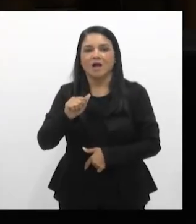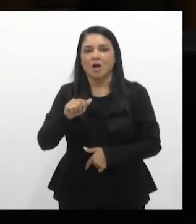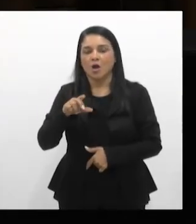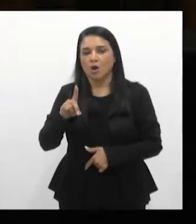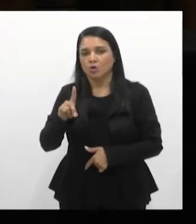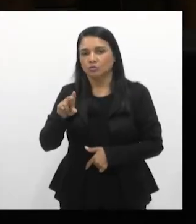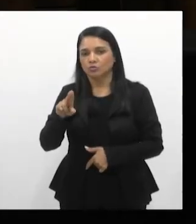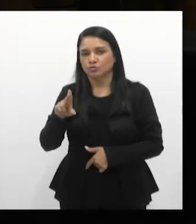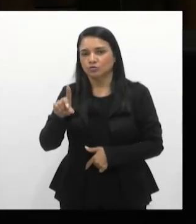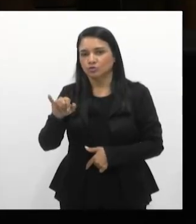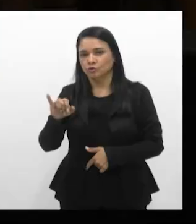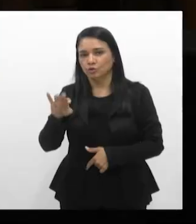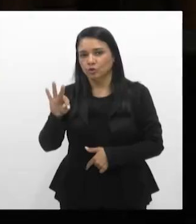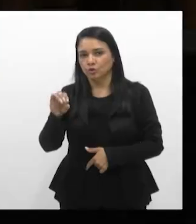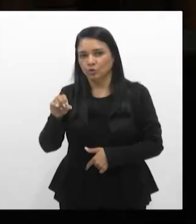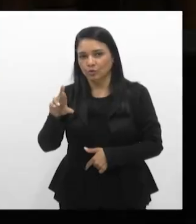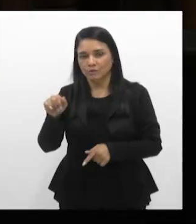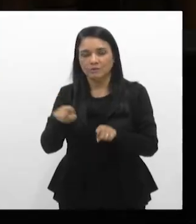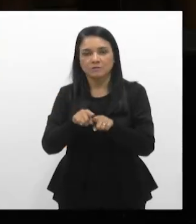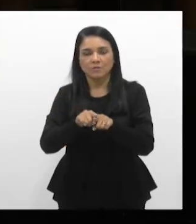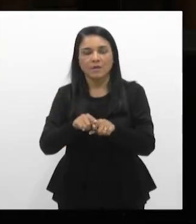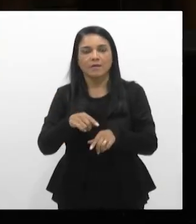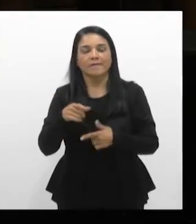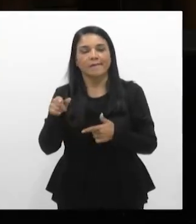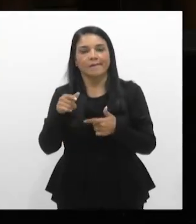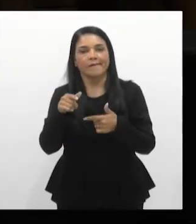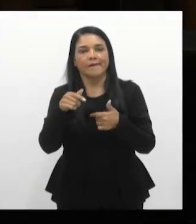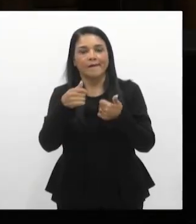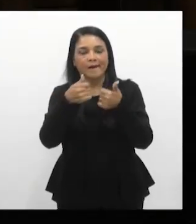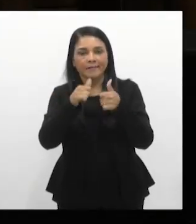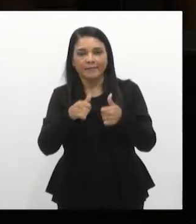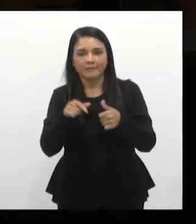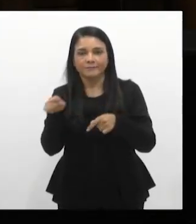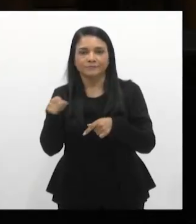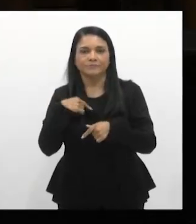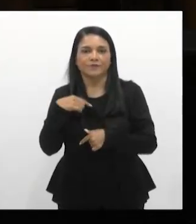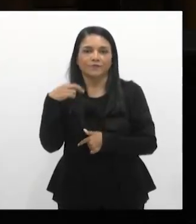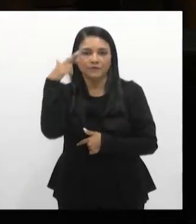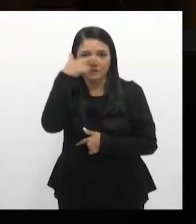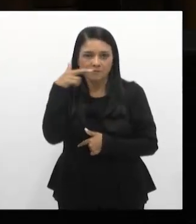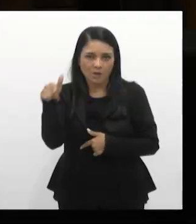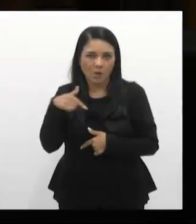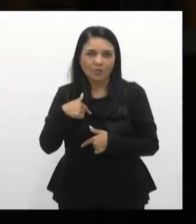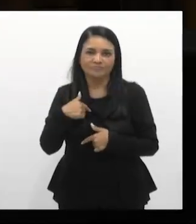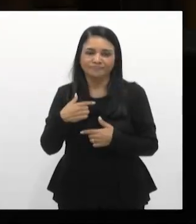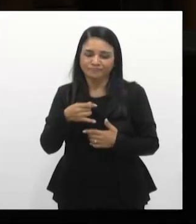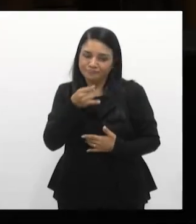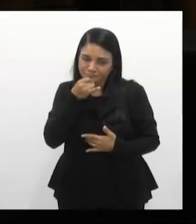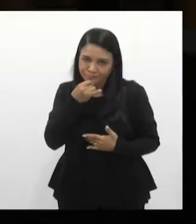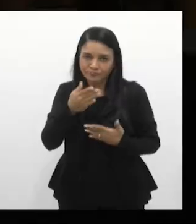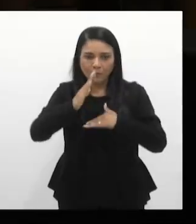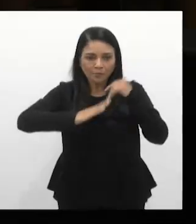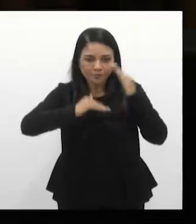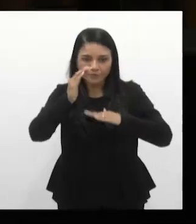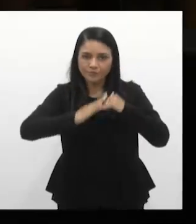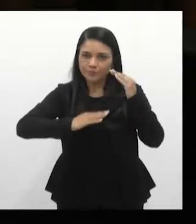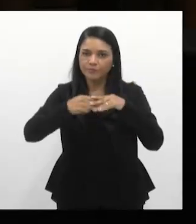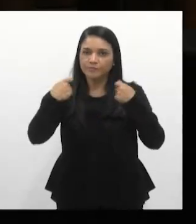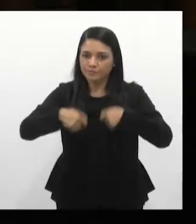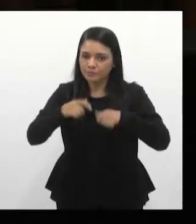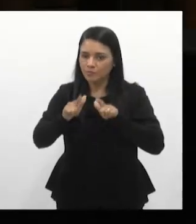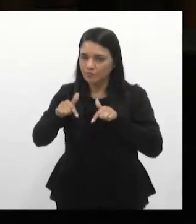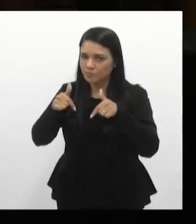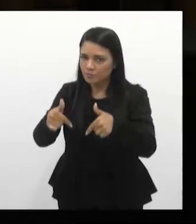analistas tributários. Uma lástima, né, a gente vê que profissionais que deveriam estar atuando